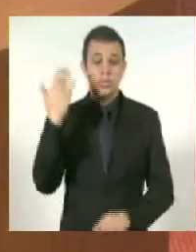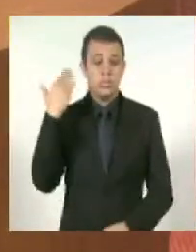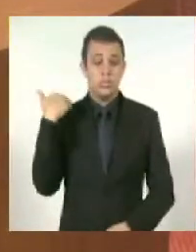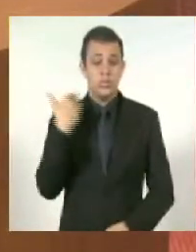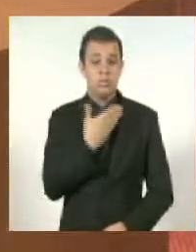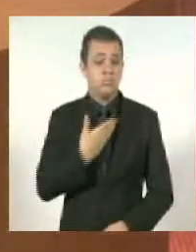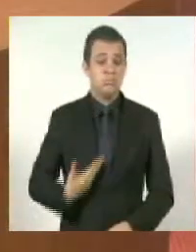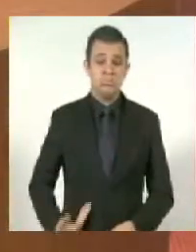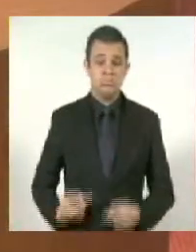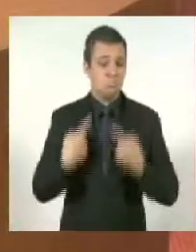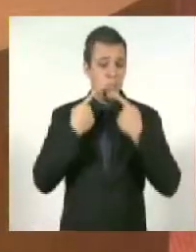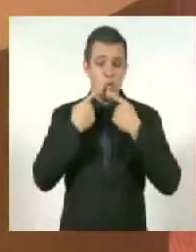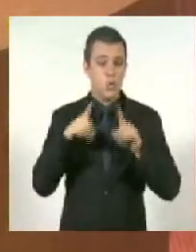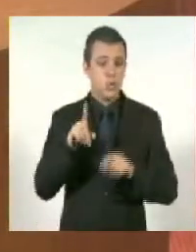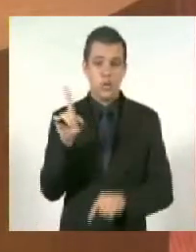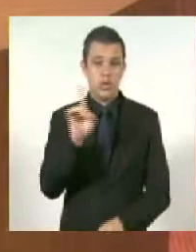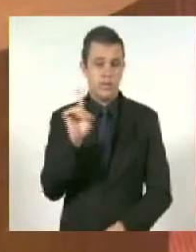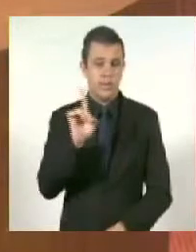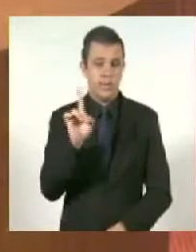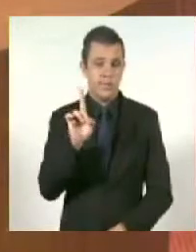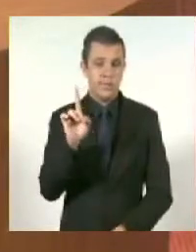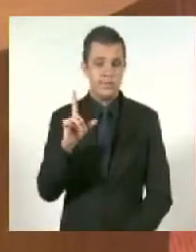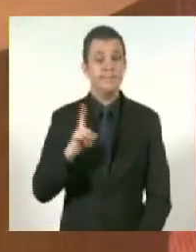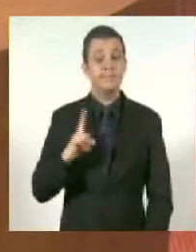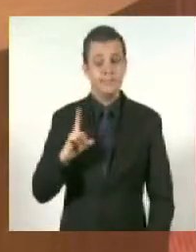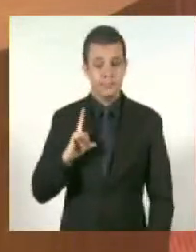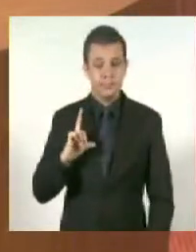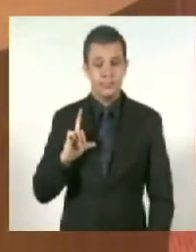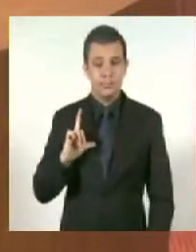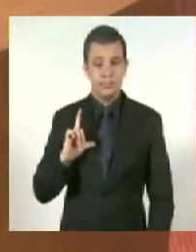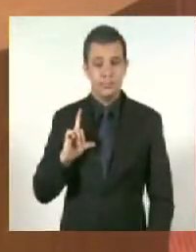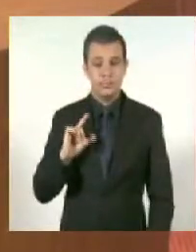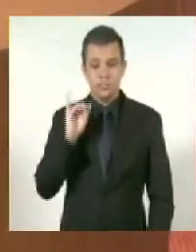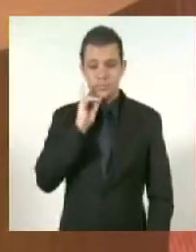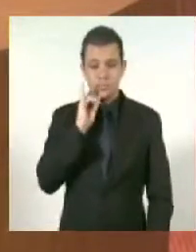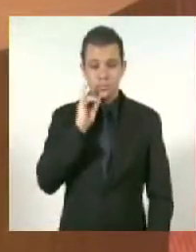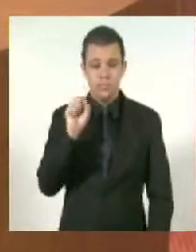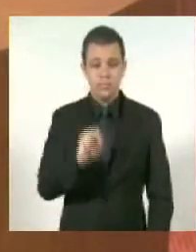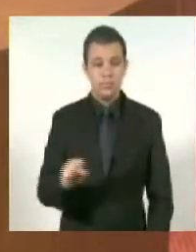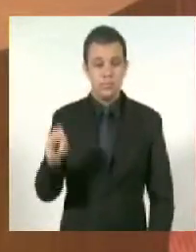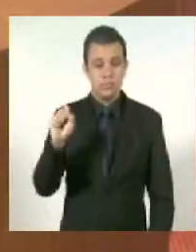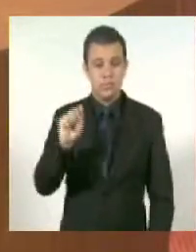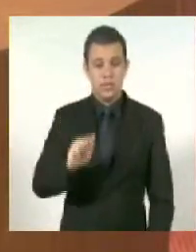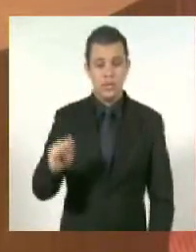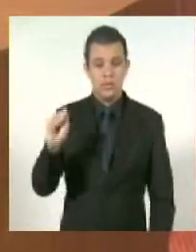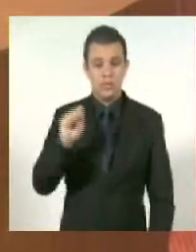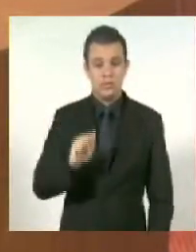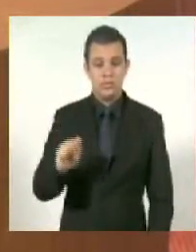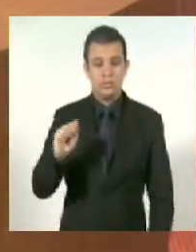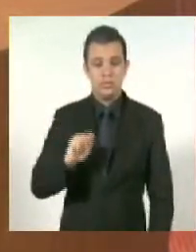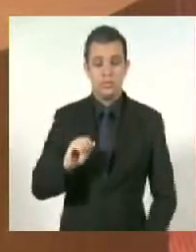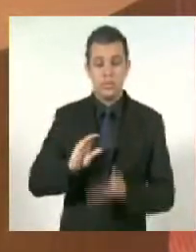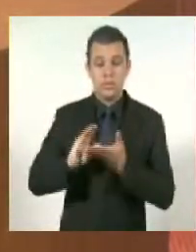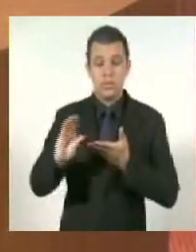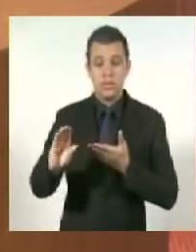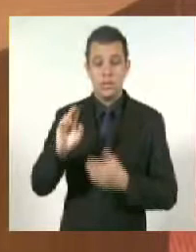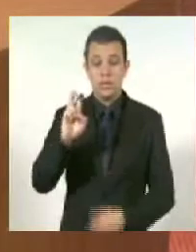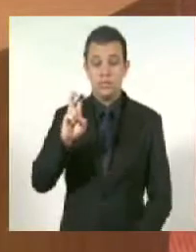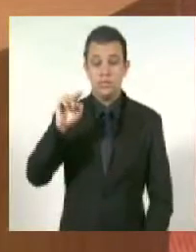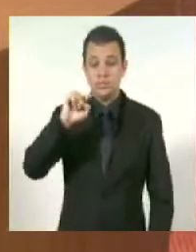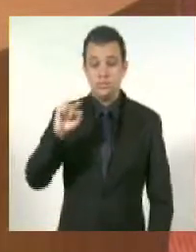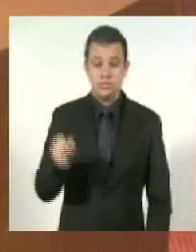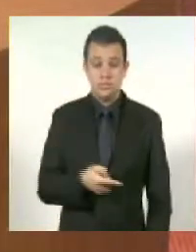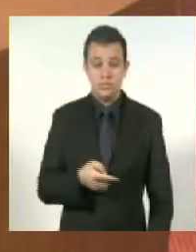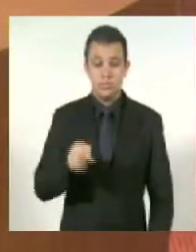uma associação, e esse caso é famoso, que ela recebeu 5 milhões de reais para fazer melhoramento